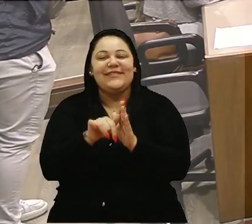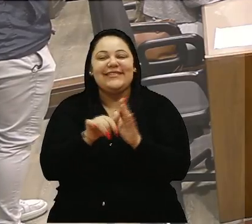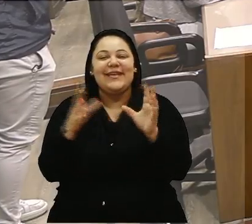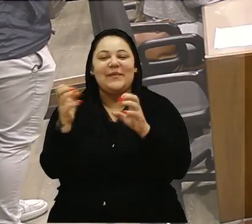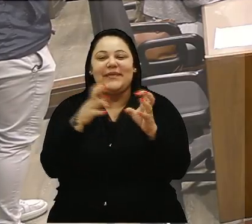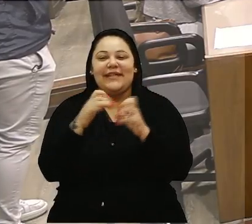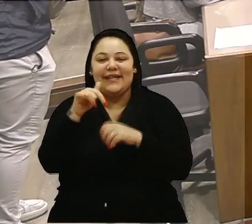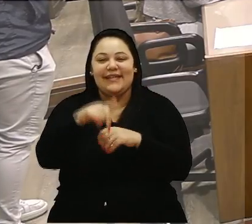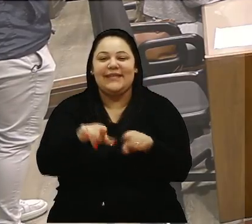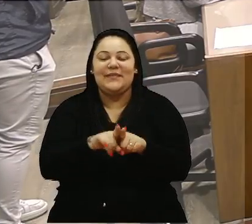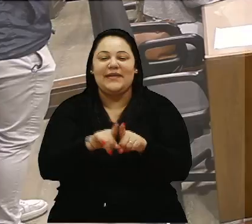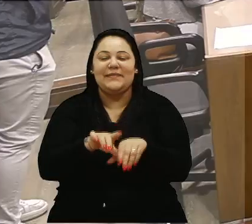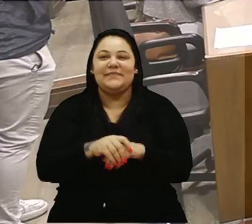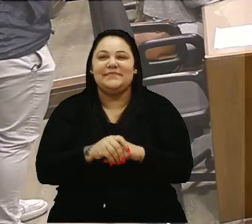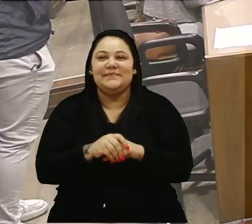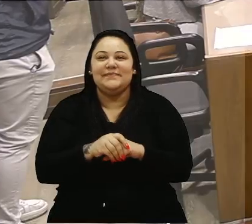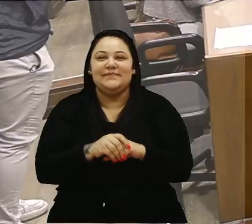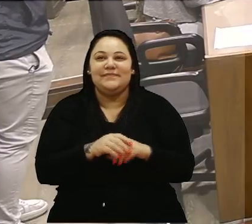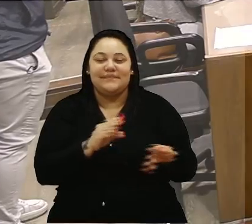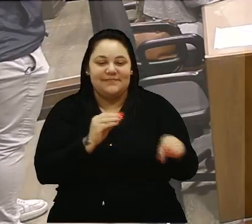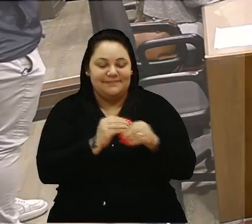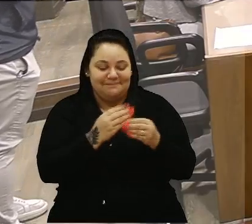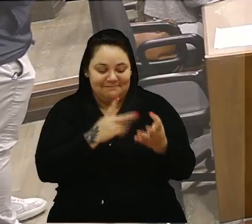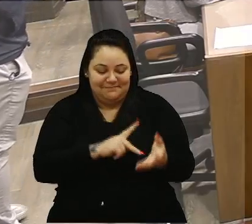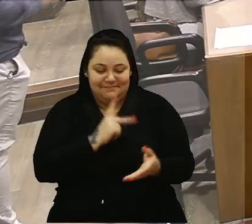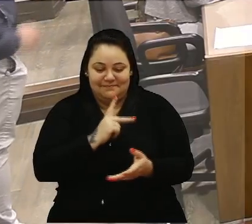né? Mas a sua parte, vereador Pedro.